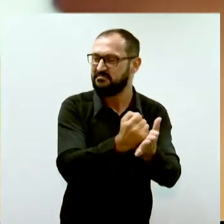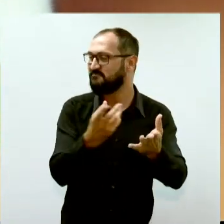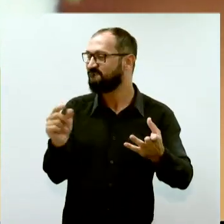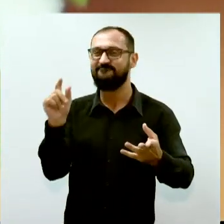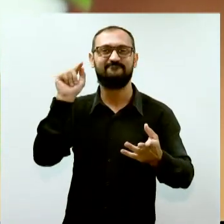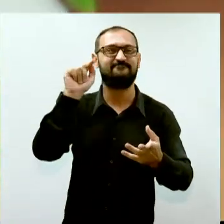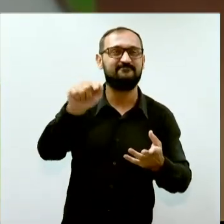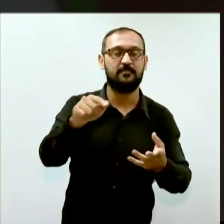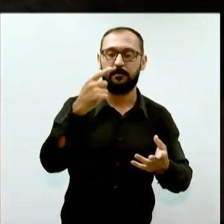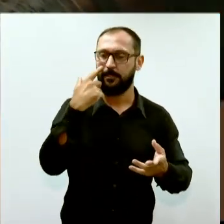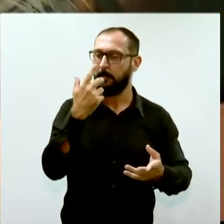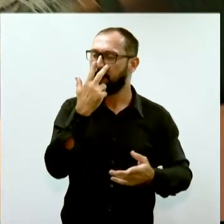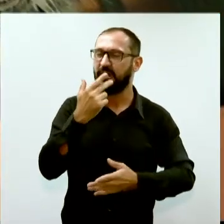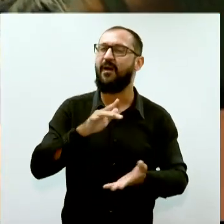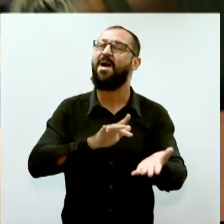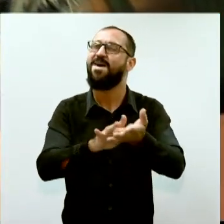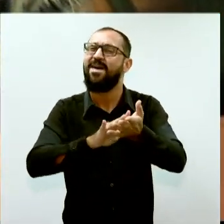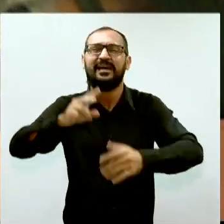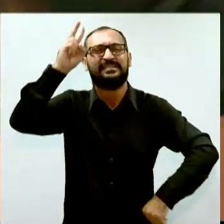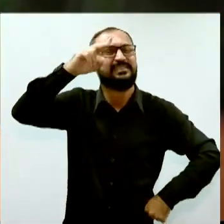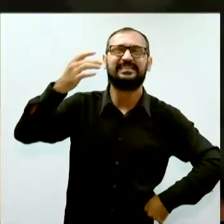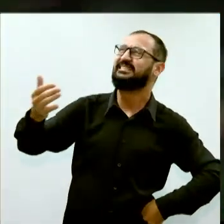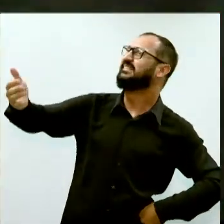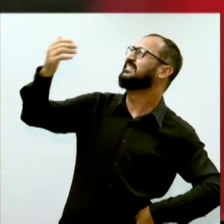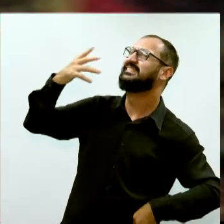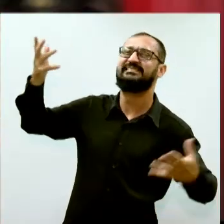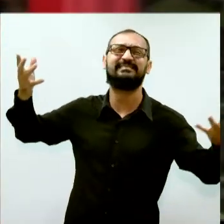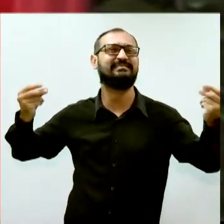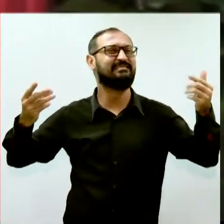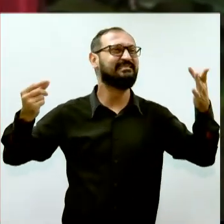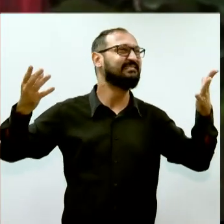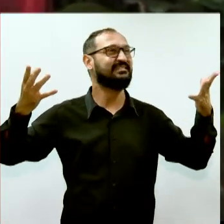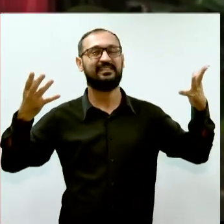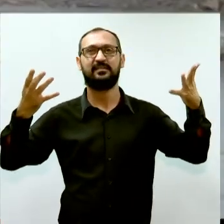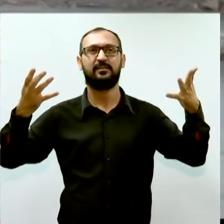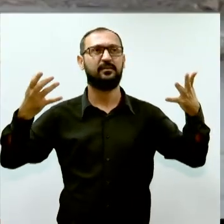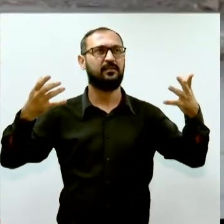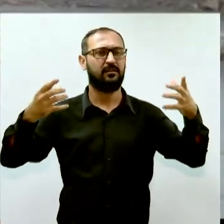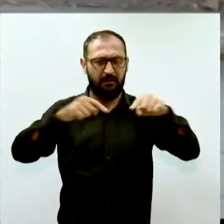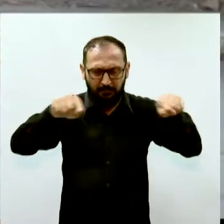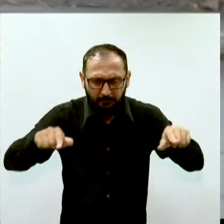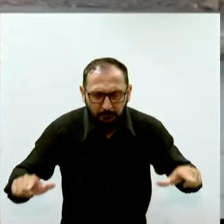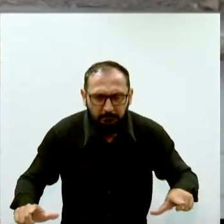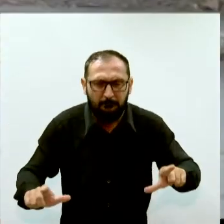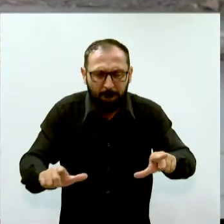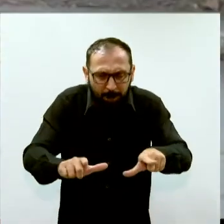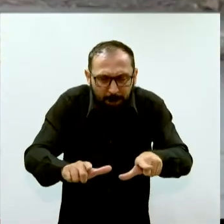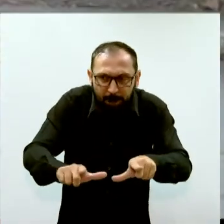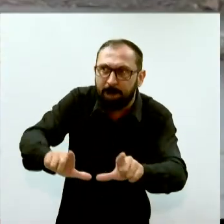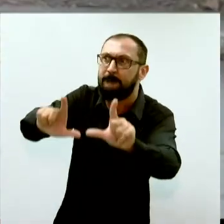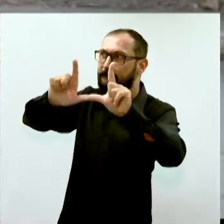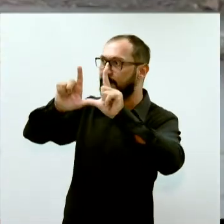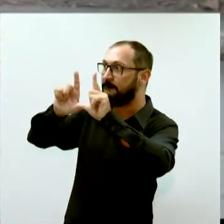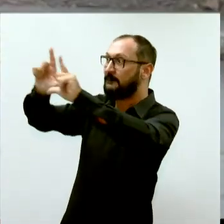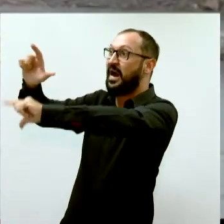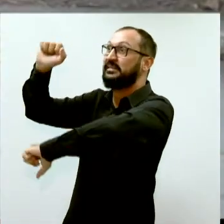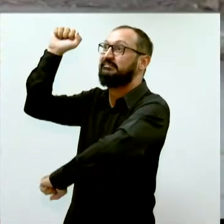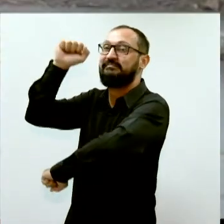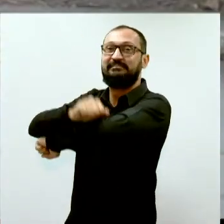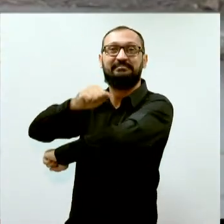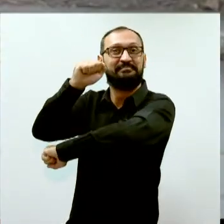pegada dela é um passo em falso da lembrança. No barraco, no quadrado da